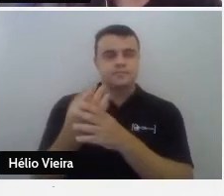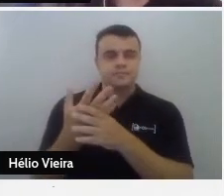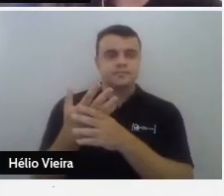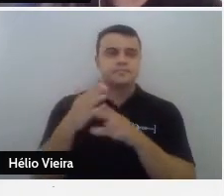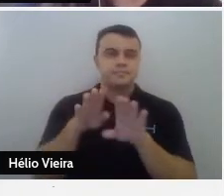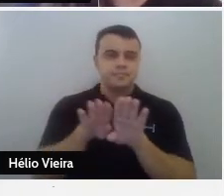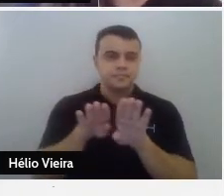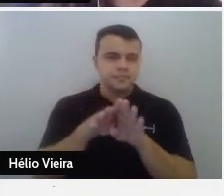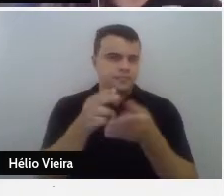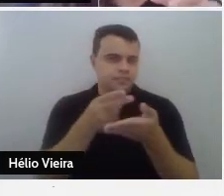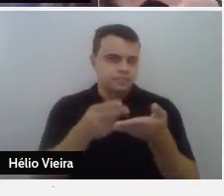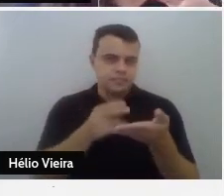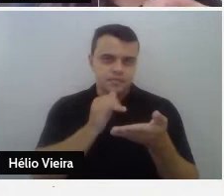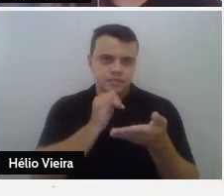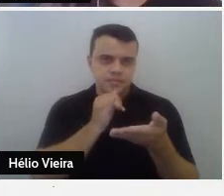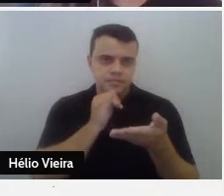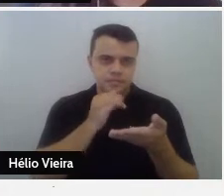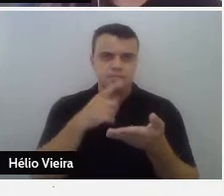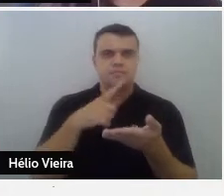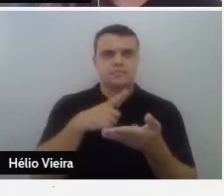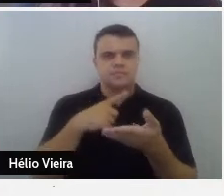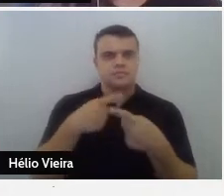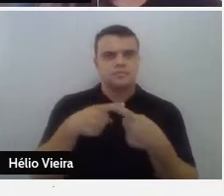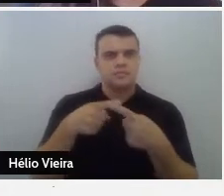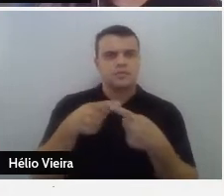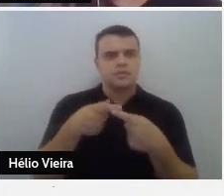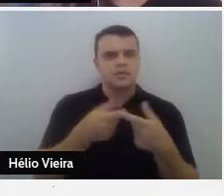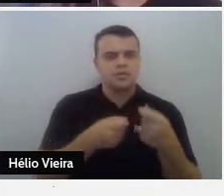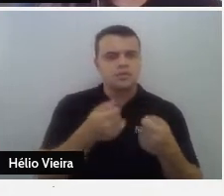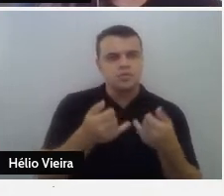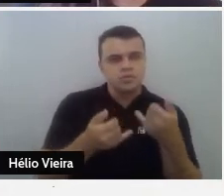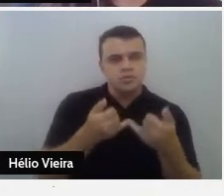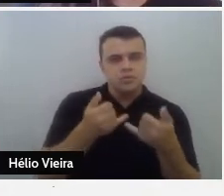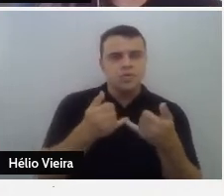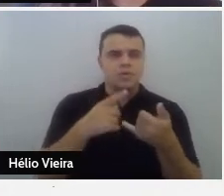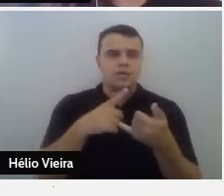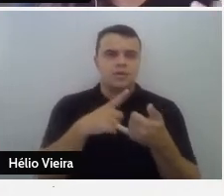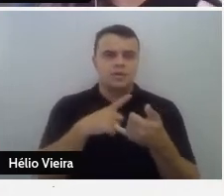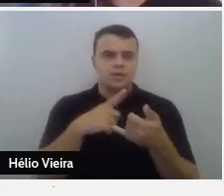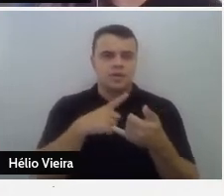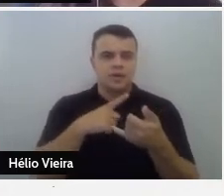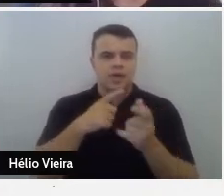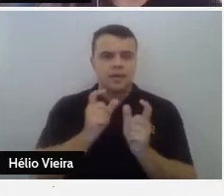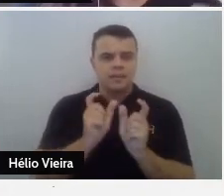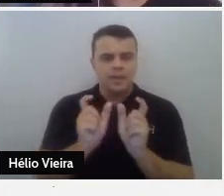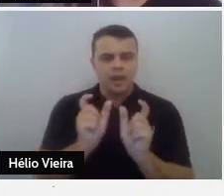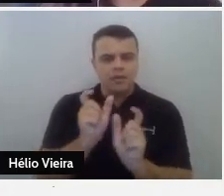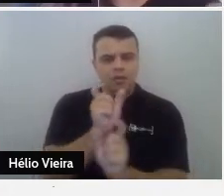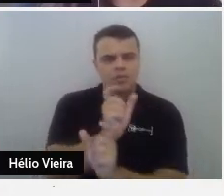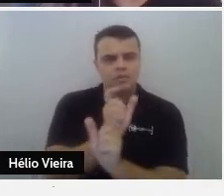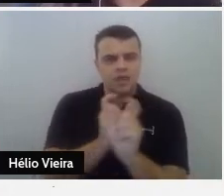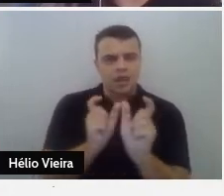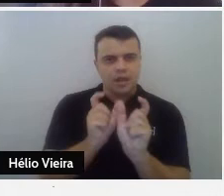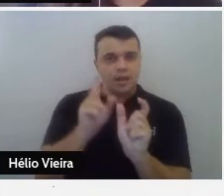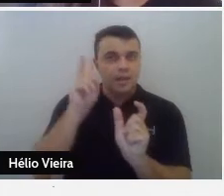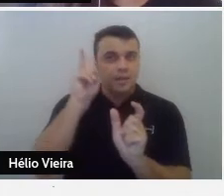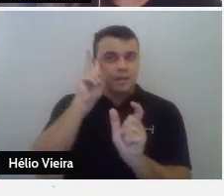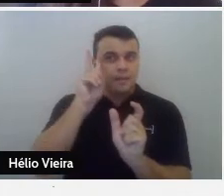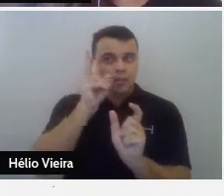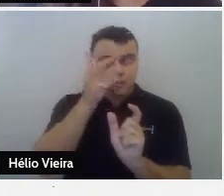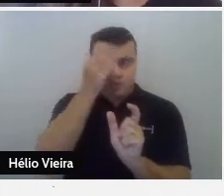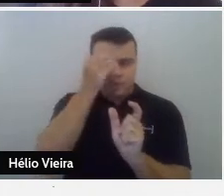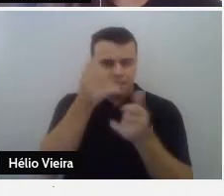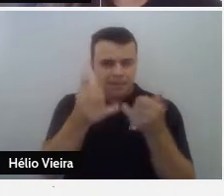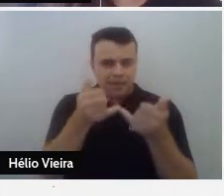de desenhos, por exemplo. Tem jogo de palavra cruzada, jogo da memória. Então, aqui